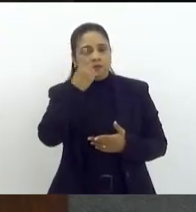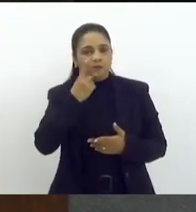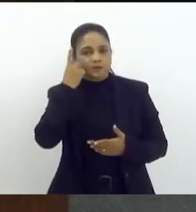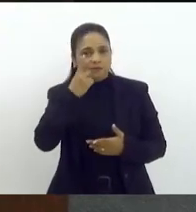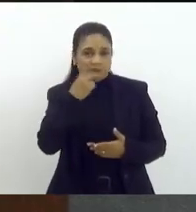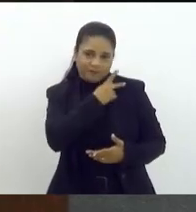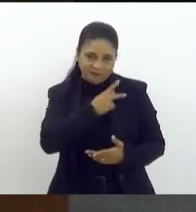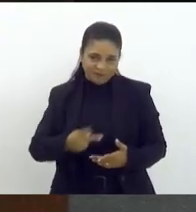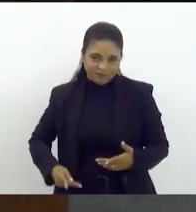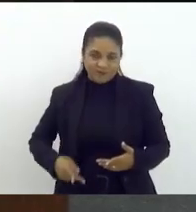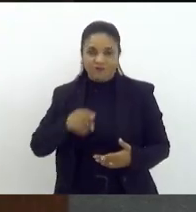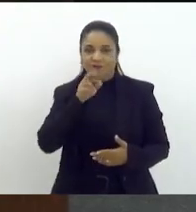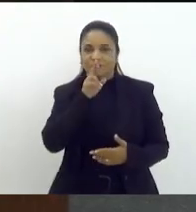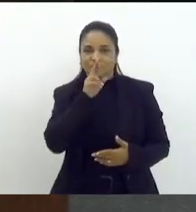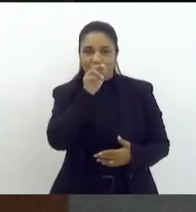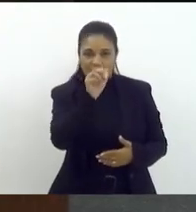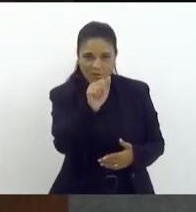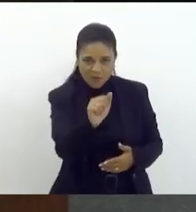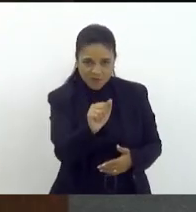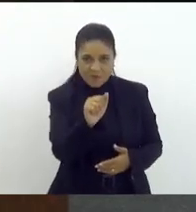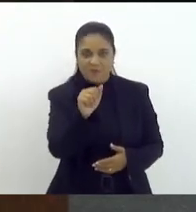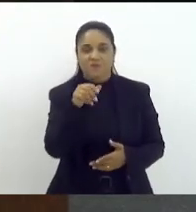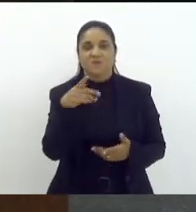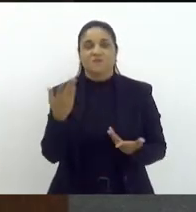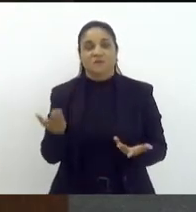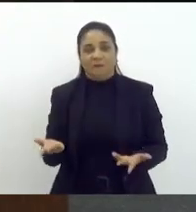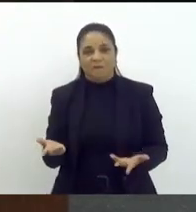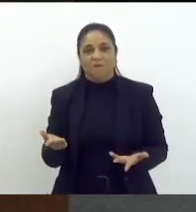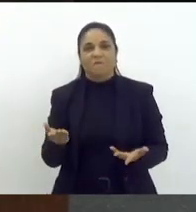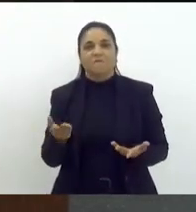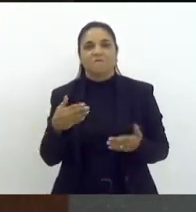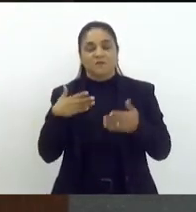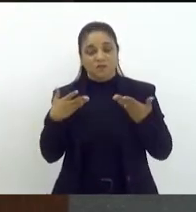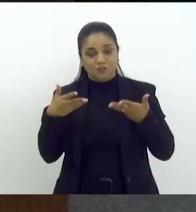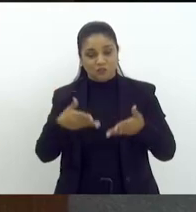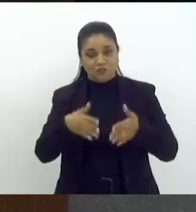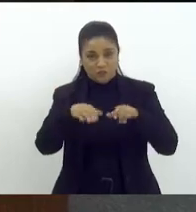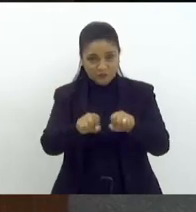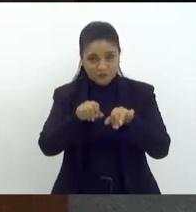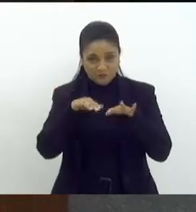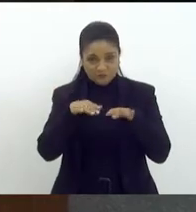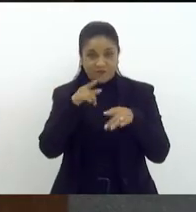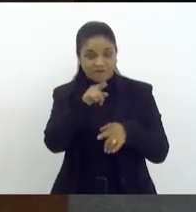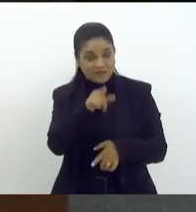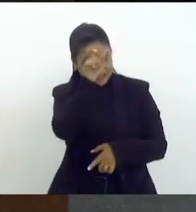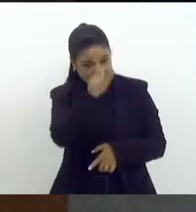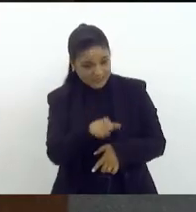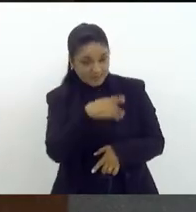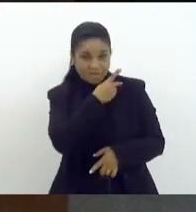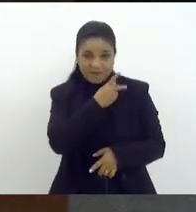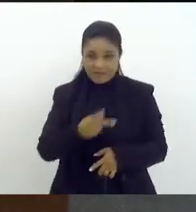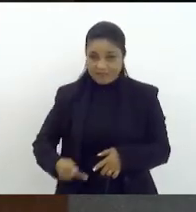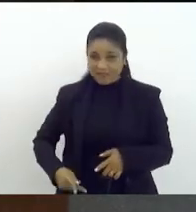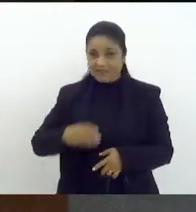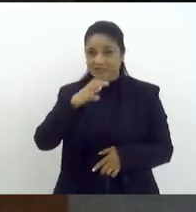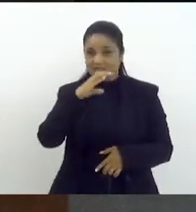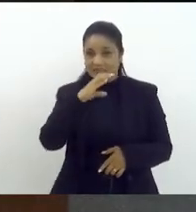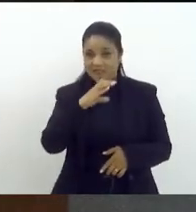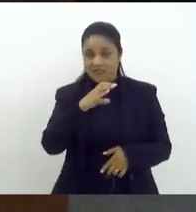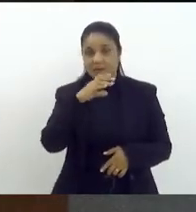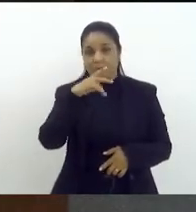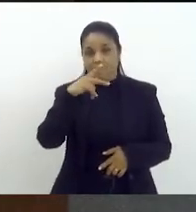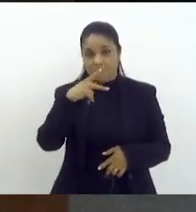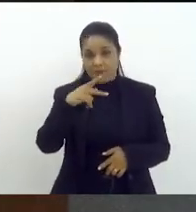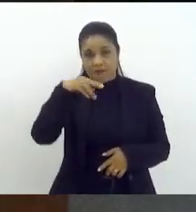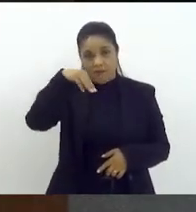chegou no plenário sobretudo Deputado Rodrigo Amorim vossa excelência seu presidente da cpmi que trata